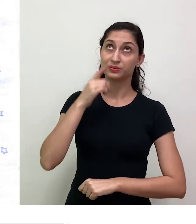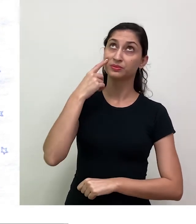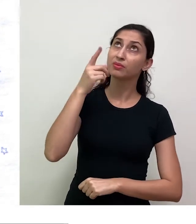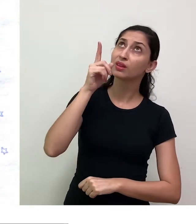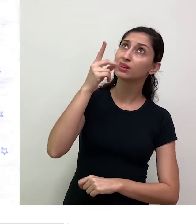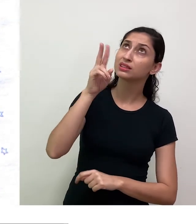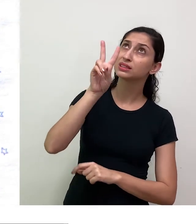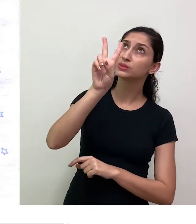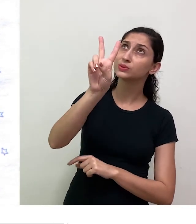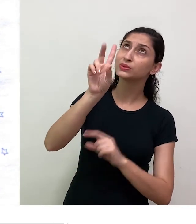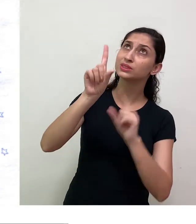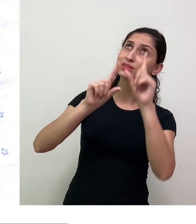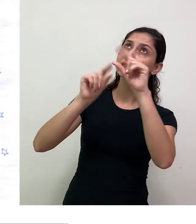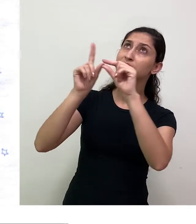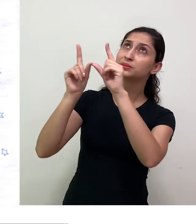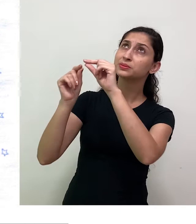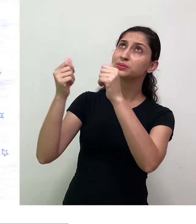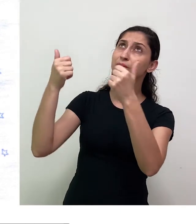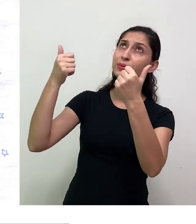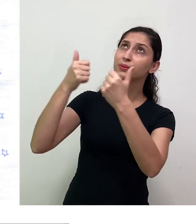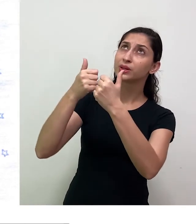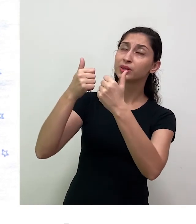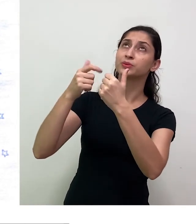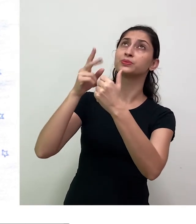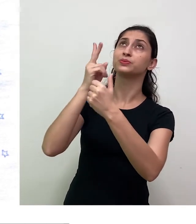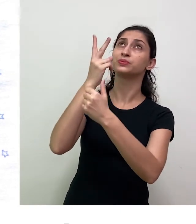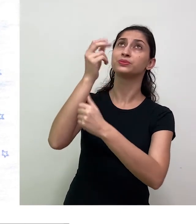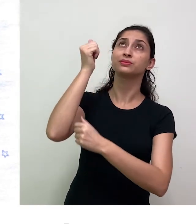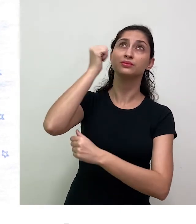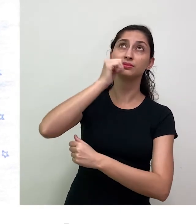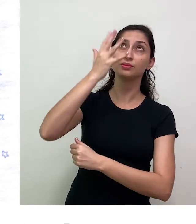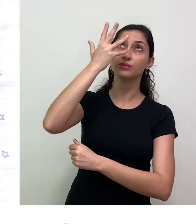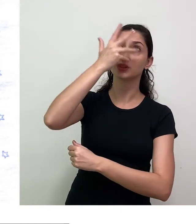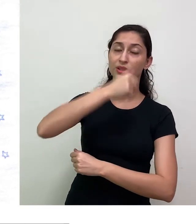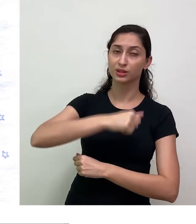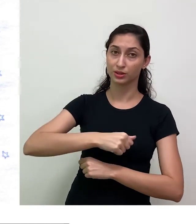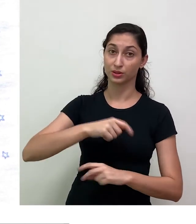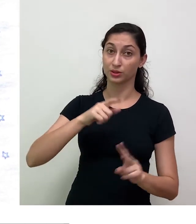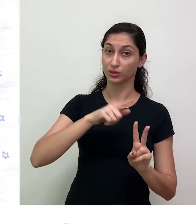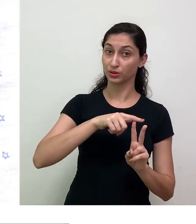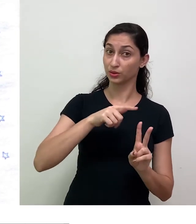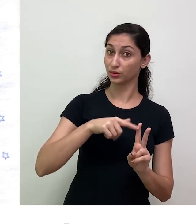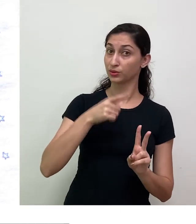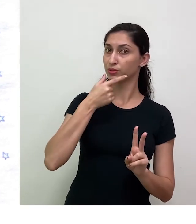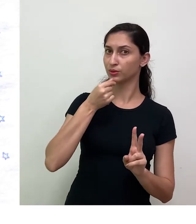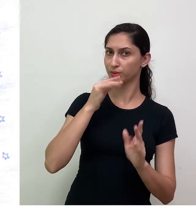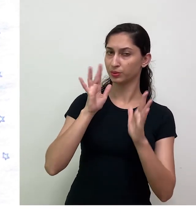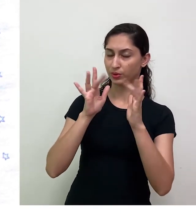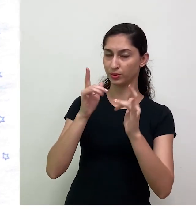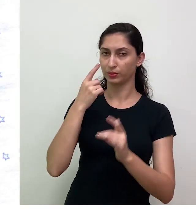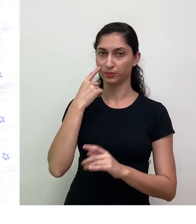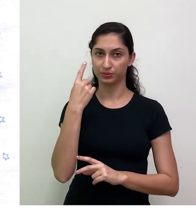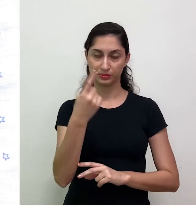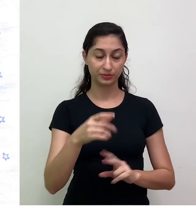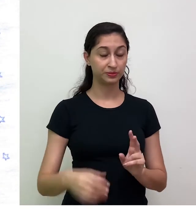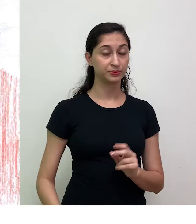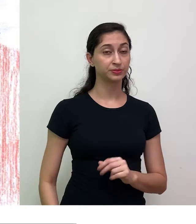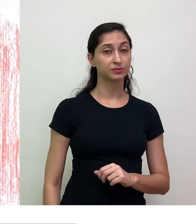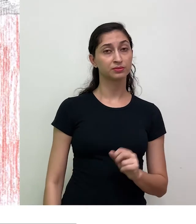duas estrelas que vivem pertinho uma da outra são duas moças bonitas que dois rapazes namoraram. Foi